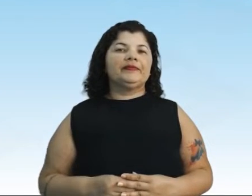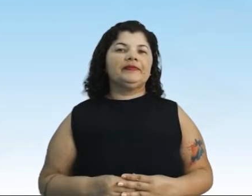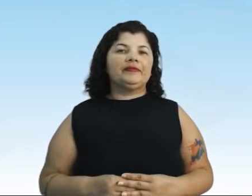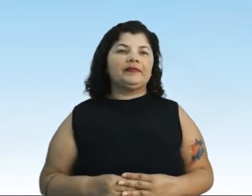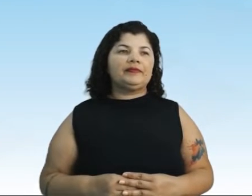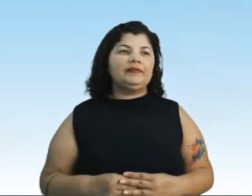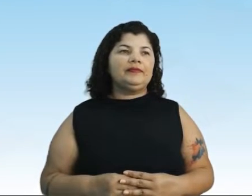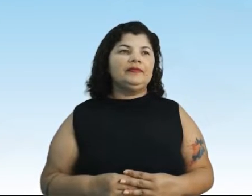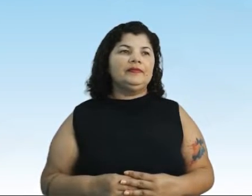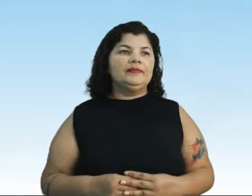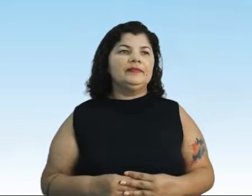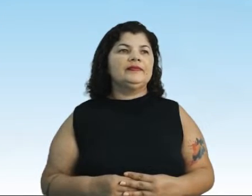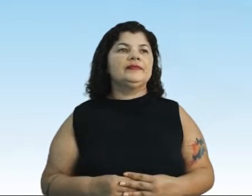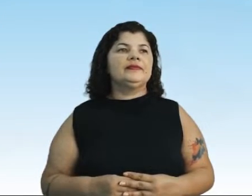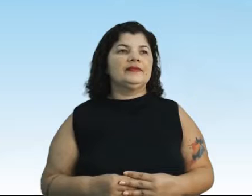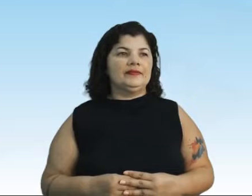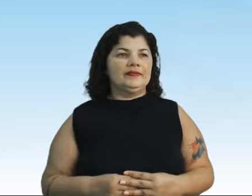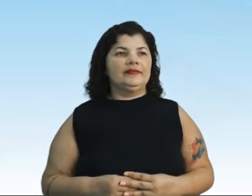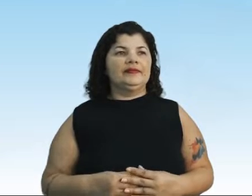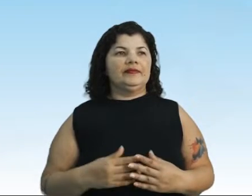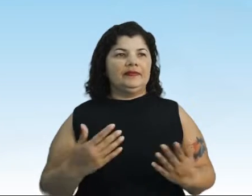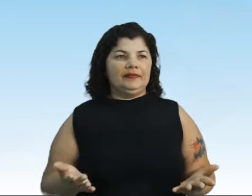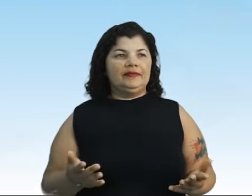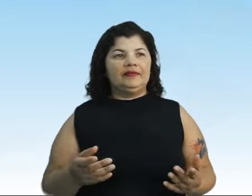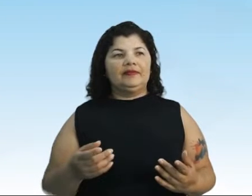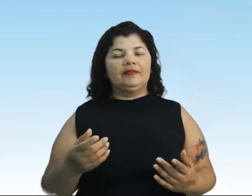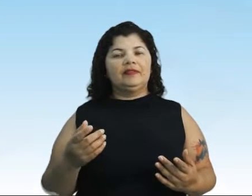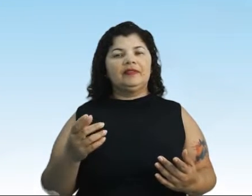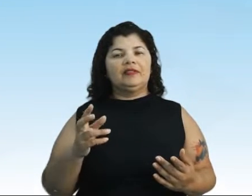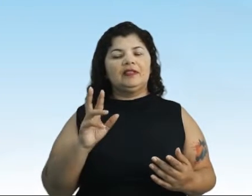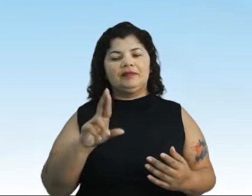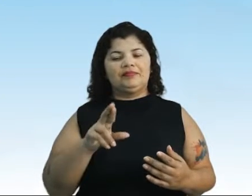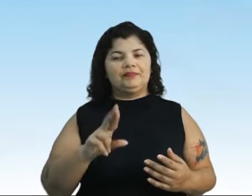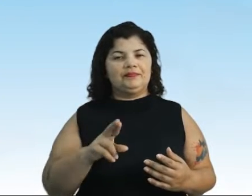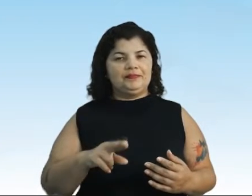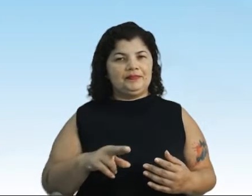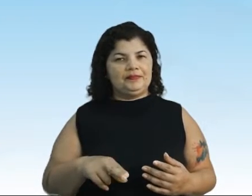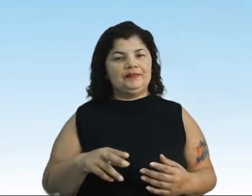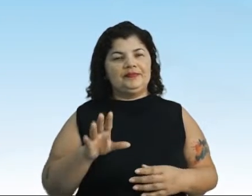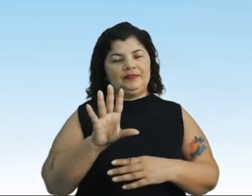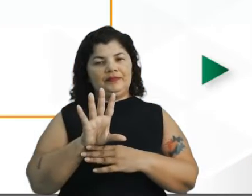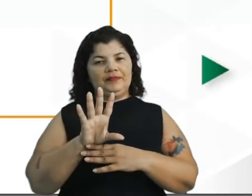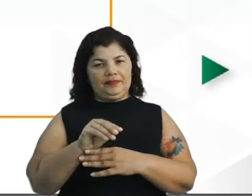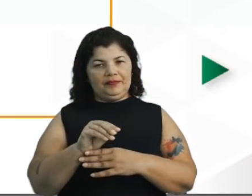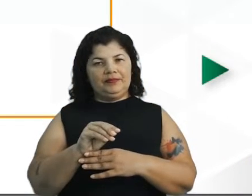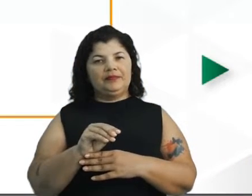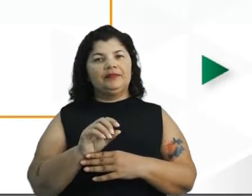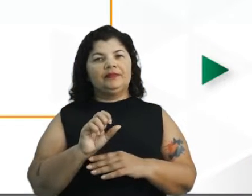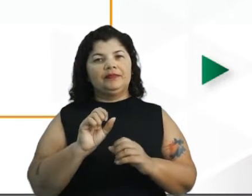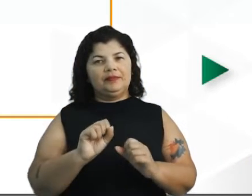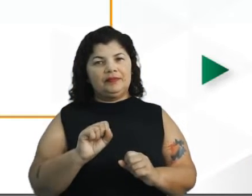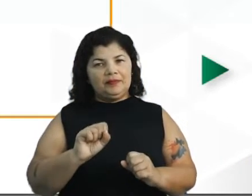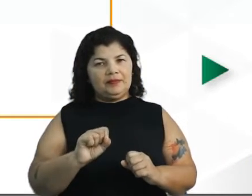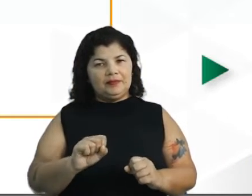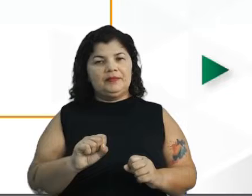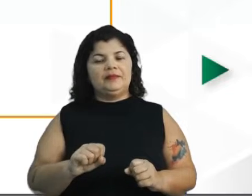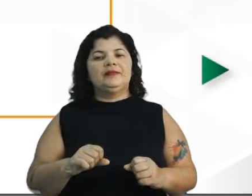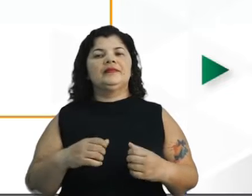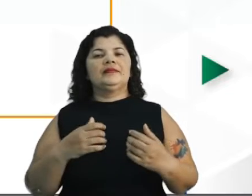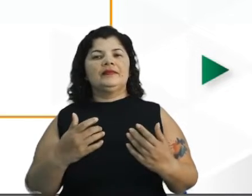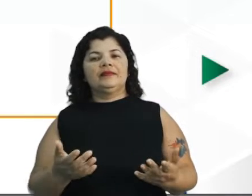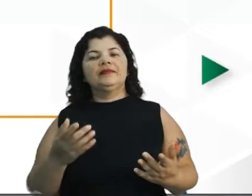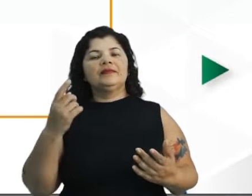lá. Seguindo aí para os exercises, você pode printar aí na sua tela, tirar uma fotinha